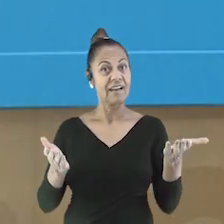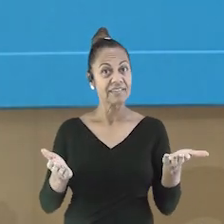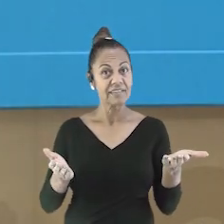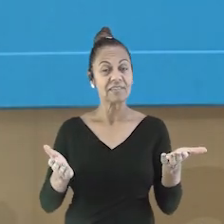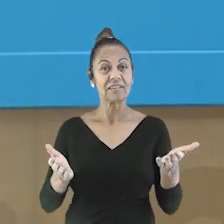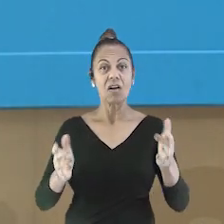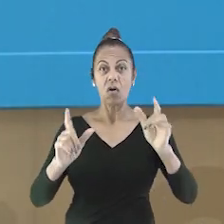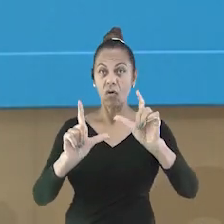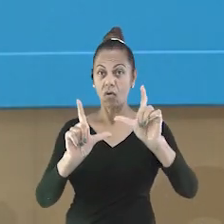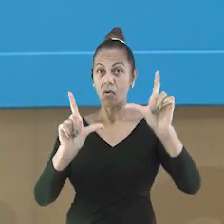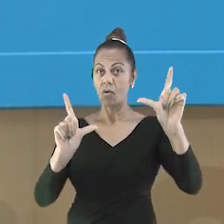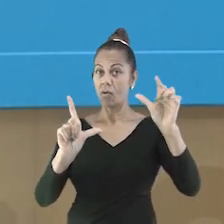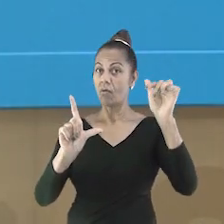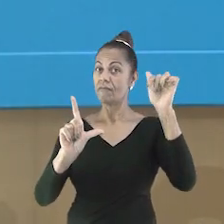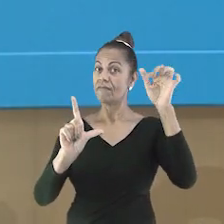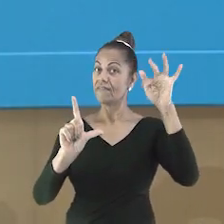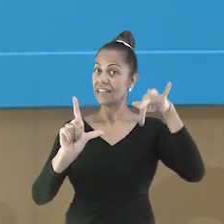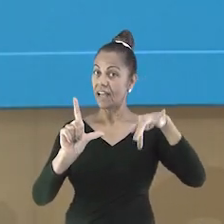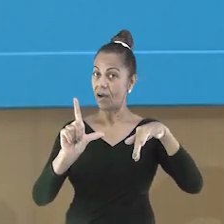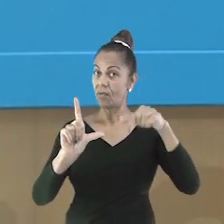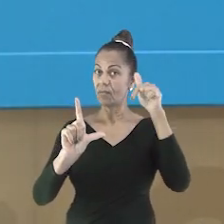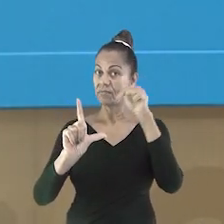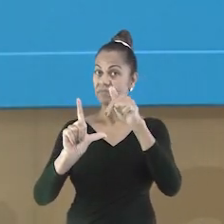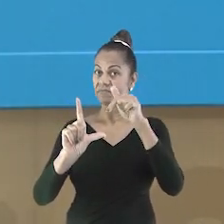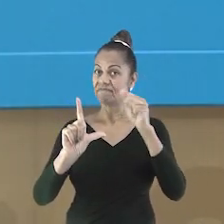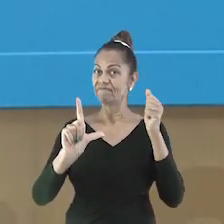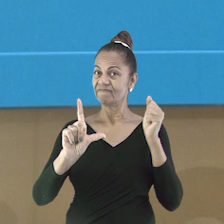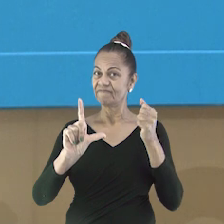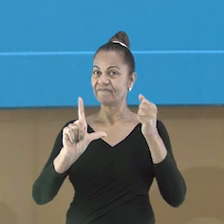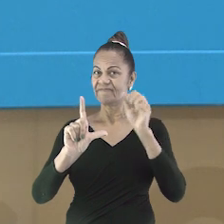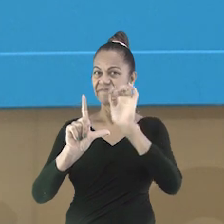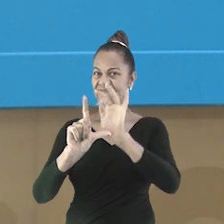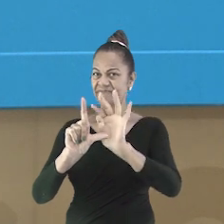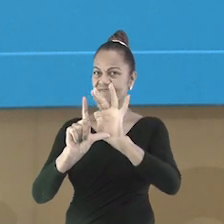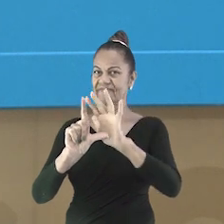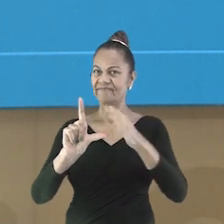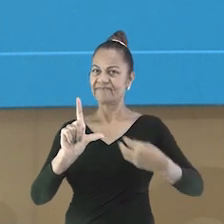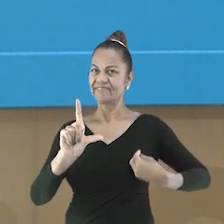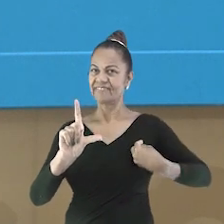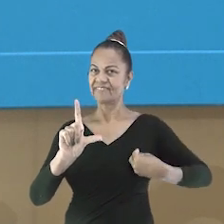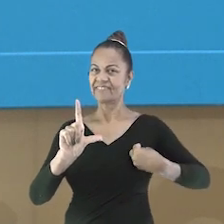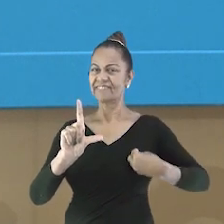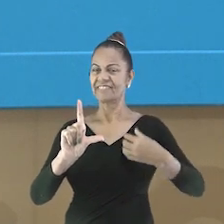Última chamada para a lista de presença. Se você ainda não marcou sua presença,